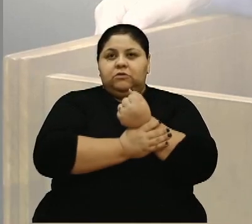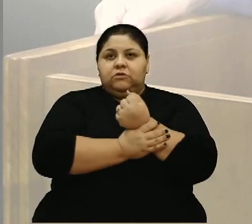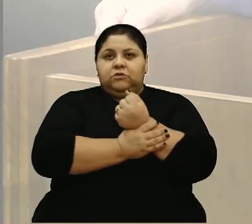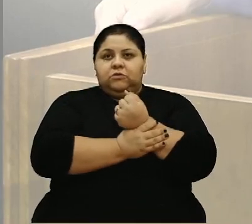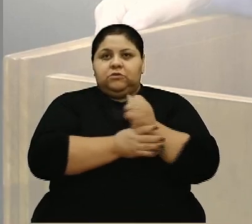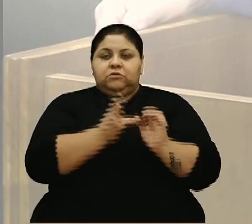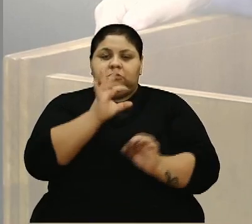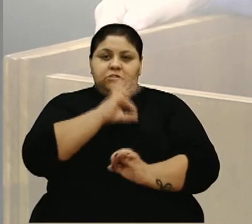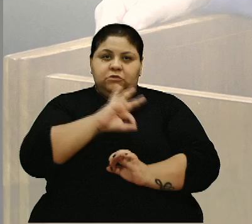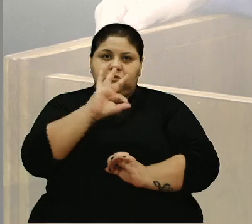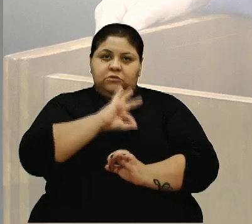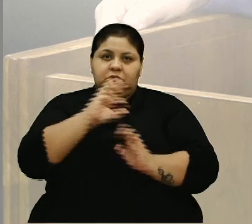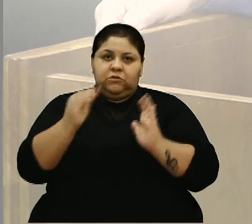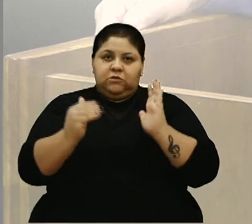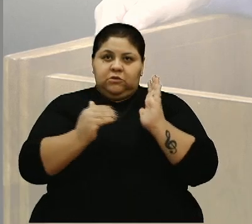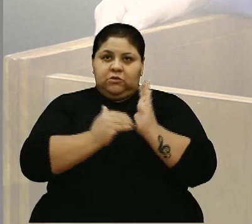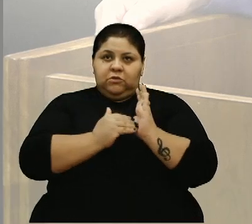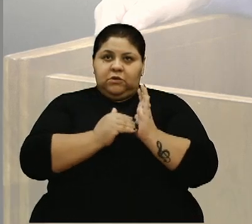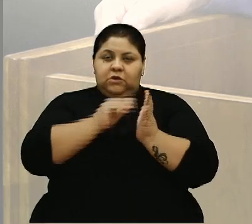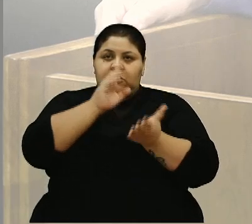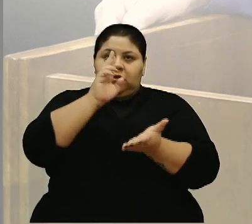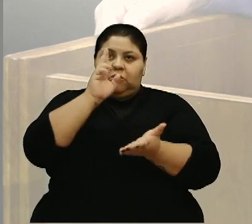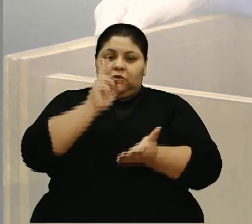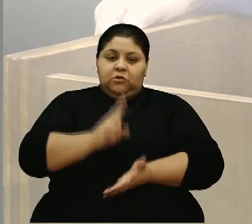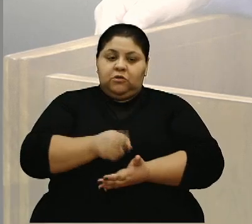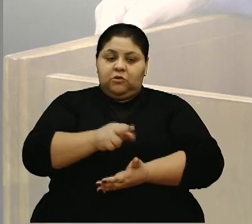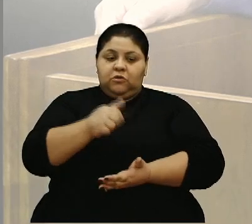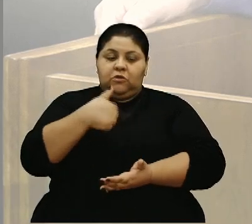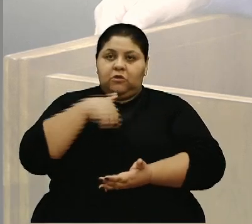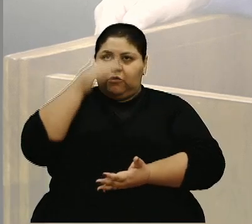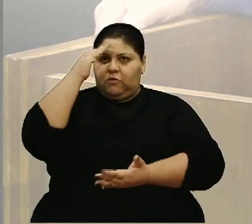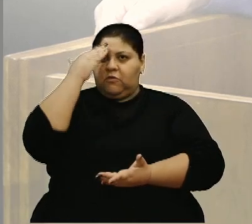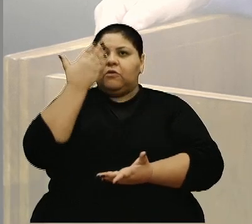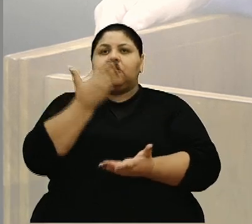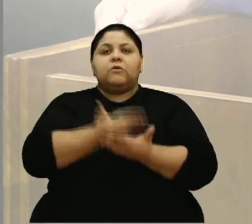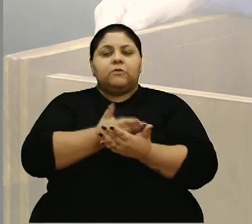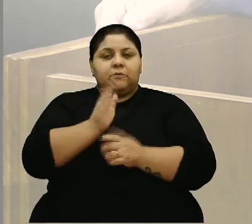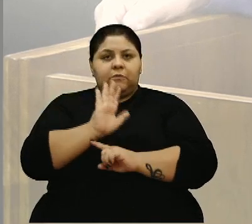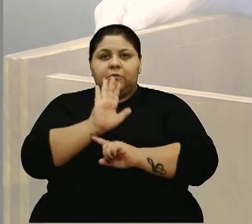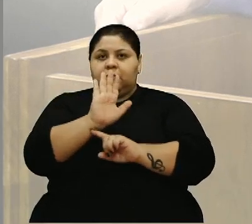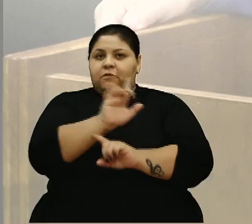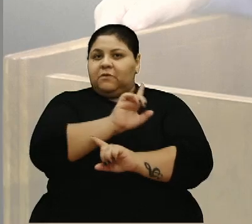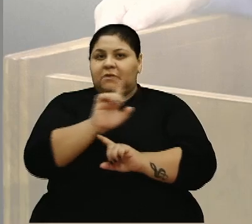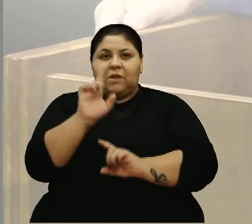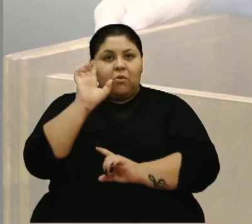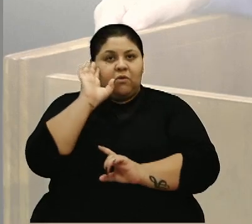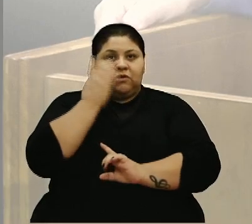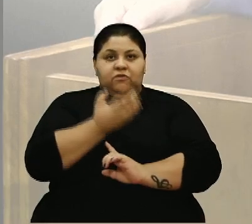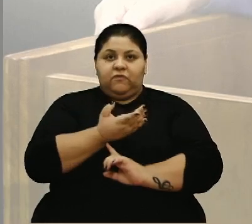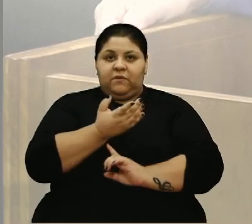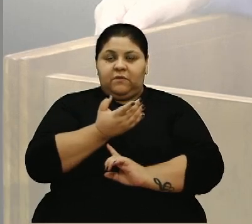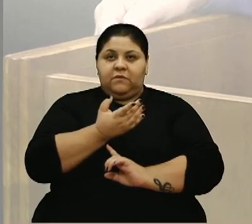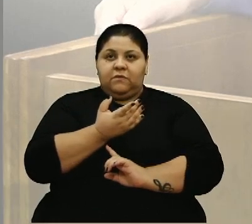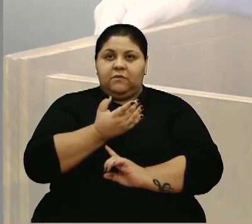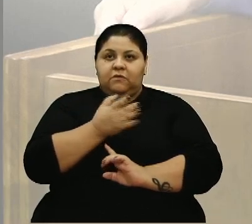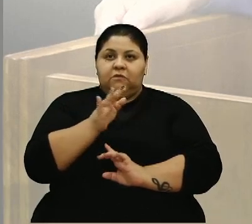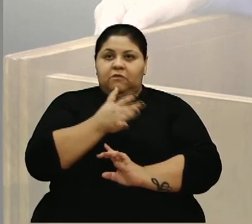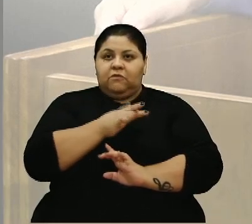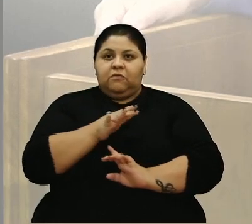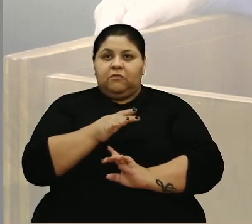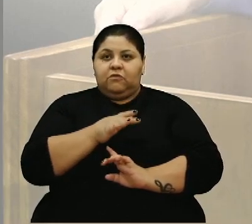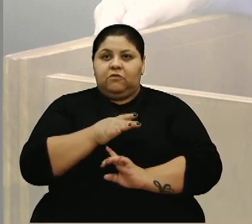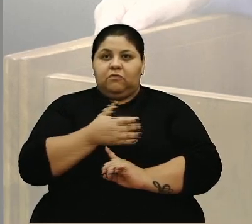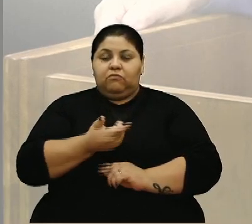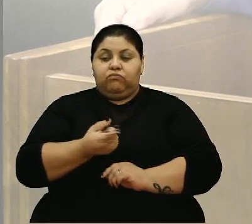no mínimo, do fixo para vocês, eu tenho certeza absoluta que vai ajudar. Não vai resolver. Talvez os custos são